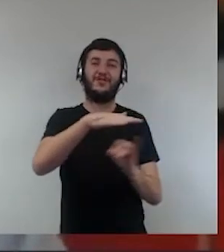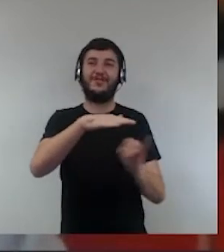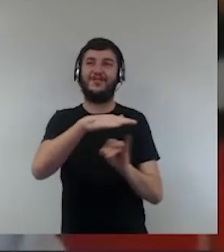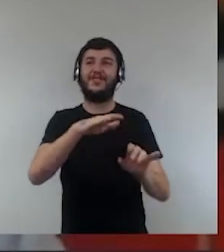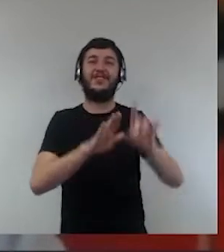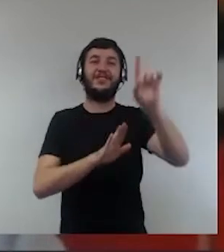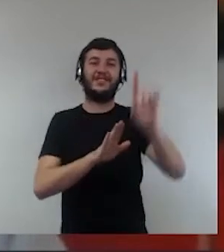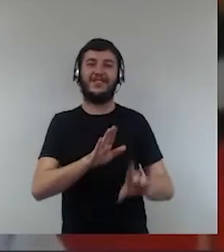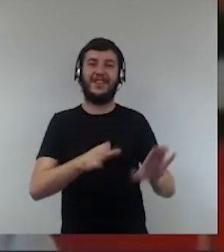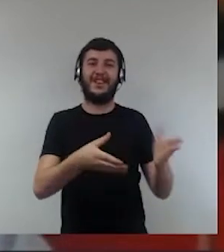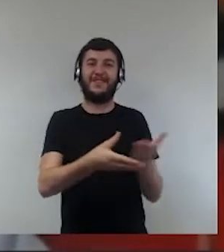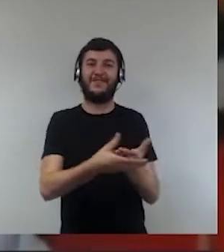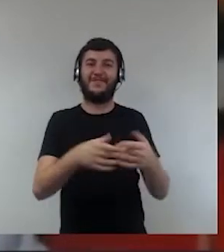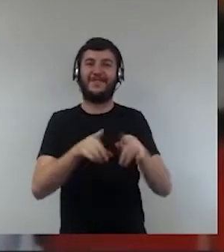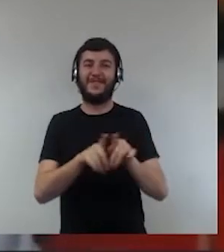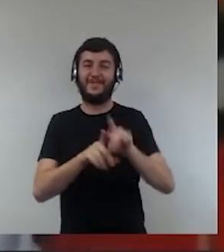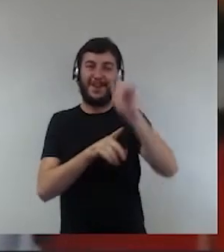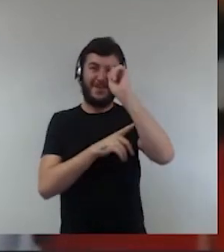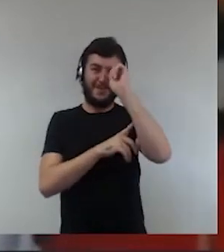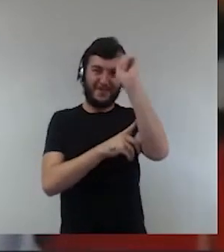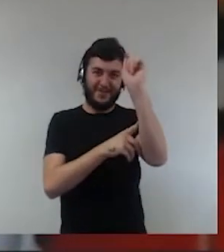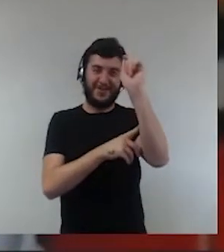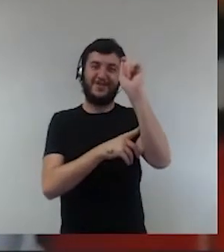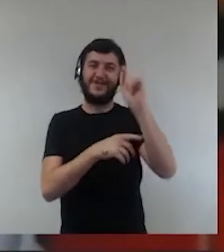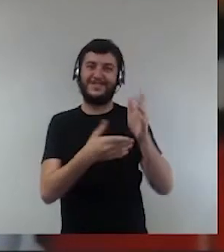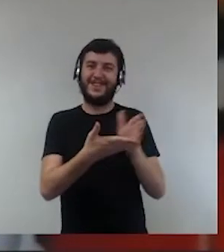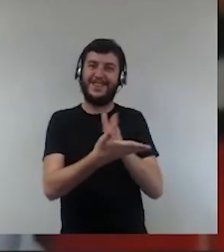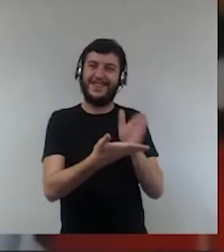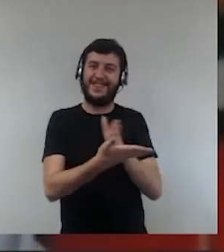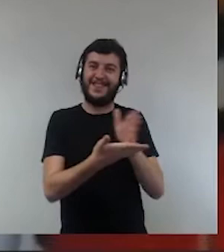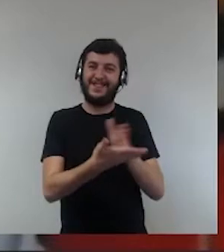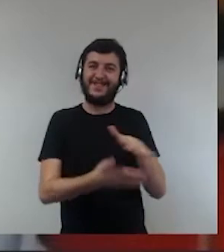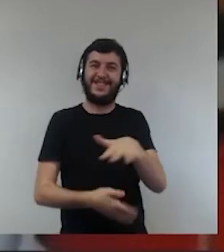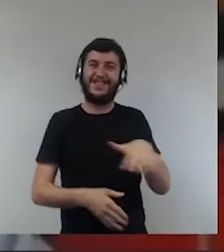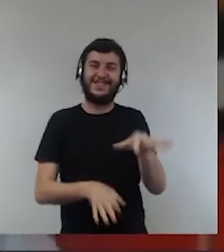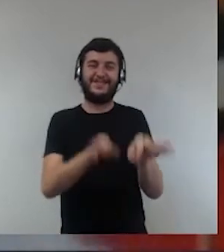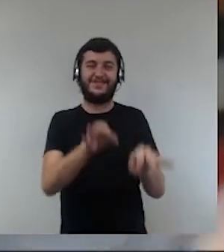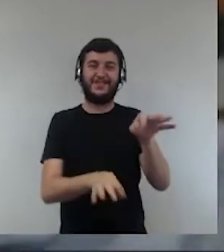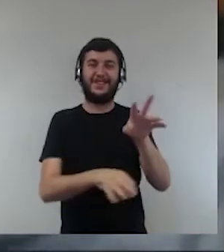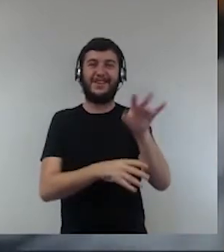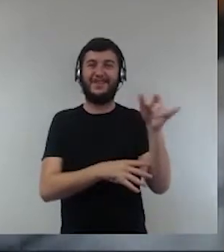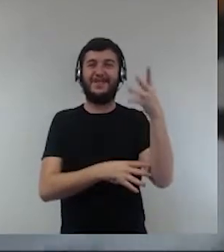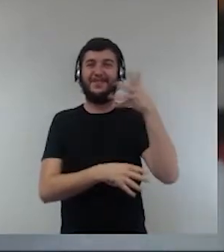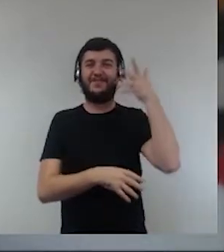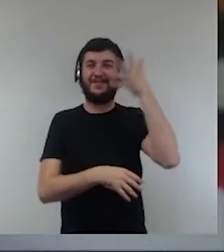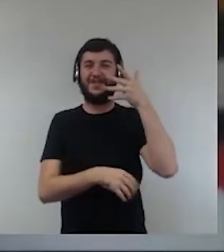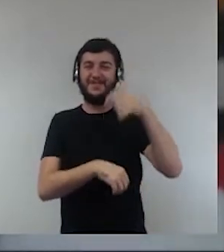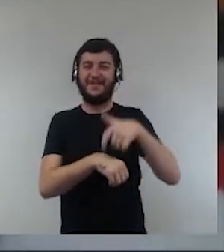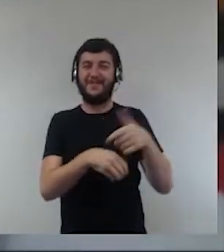diversas obras jurídicas, que falará a vocês pelo tempo de 20 minutos.